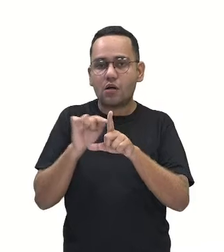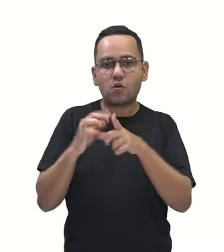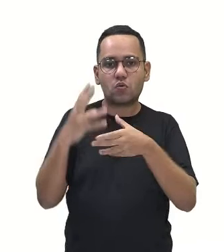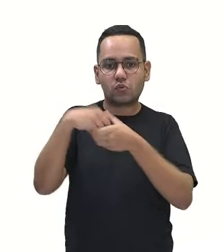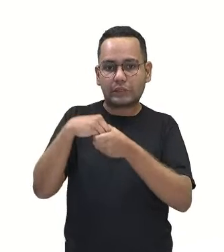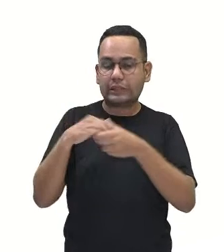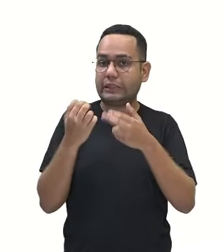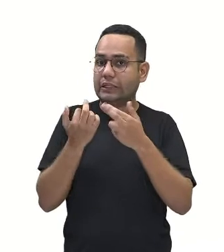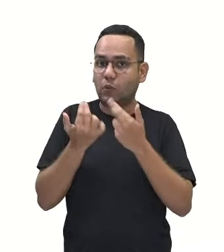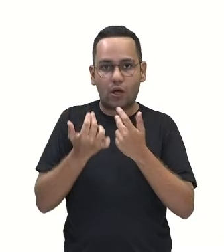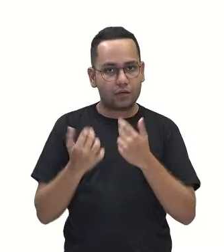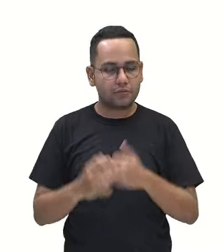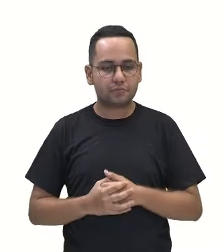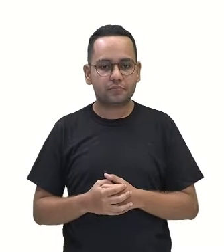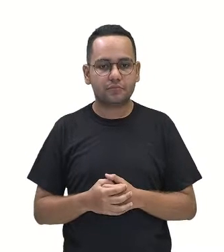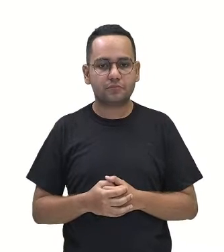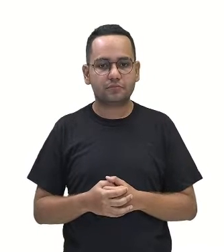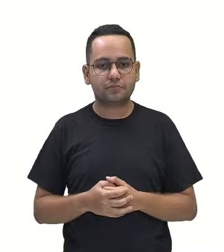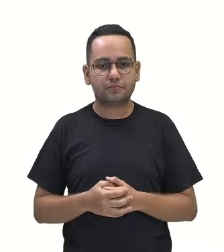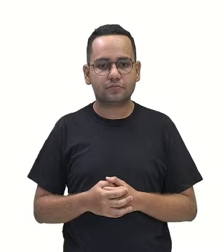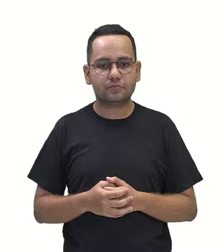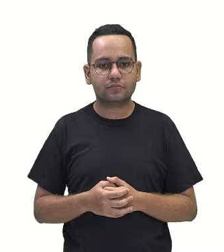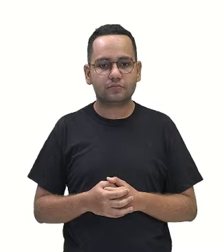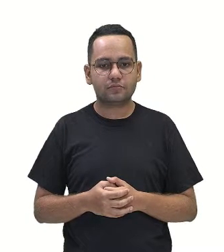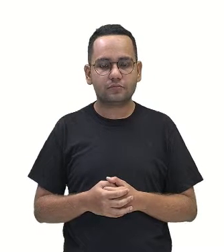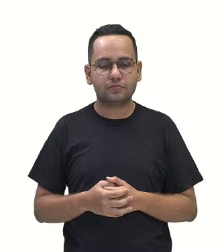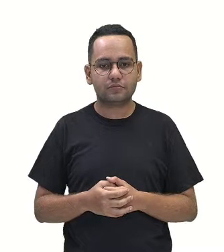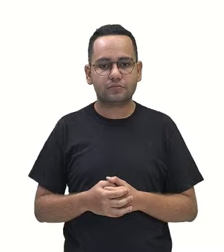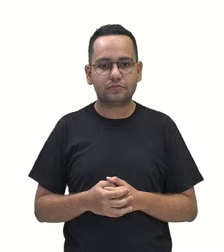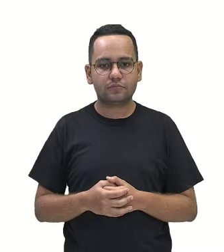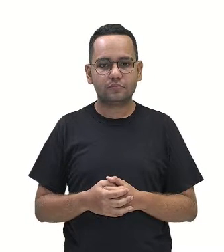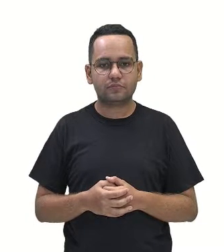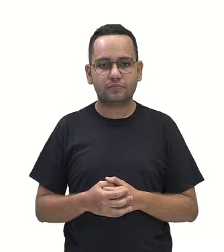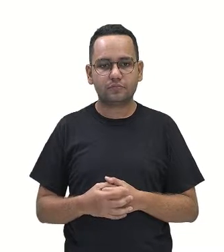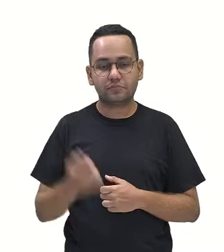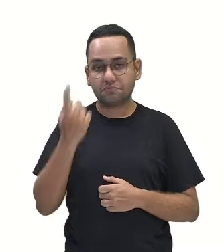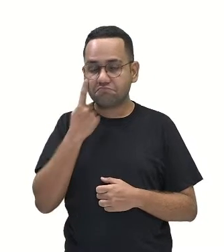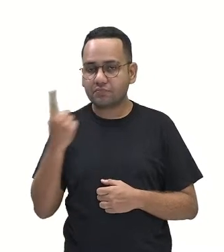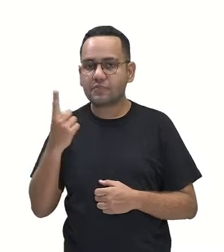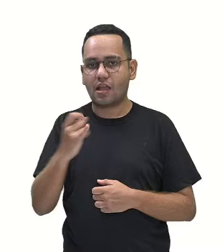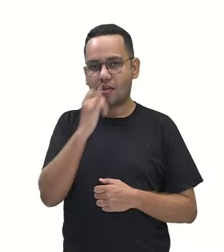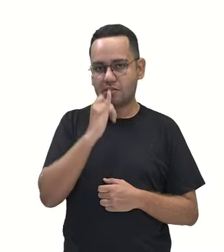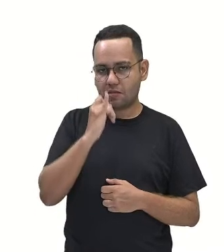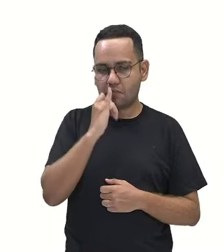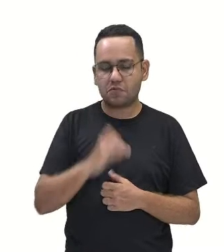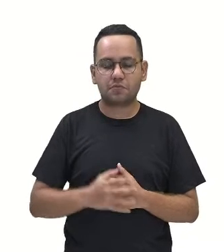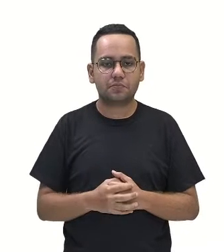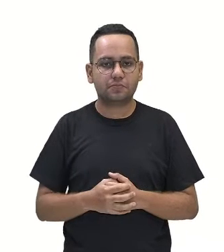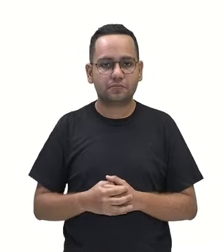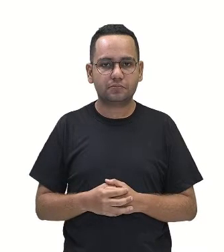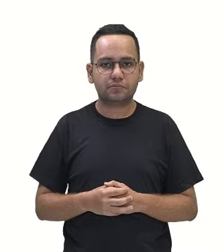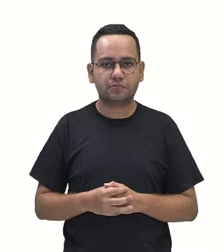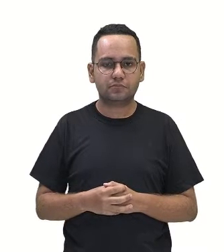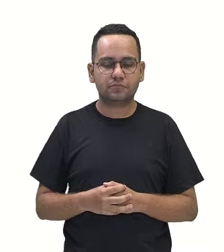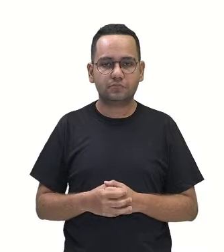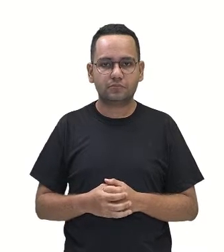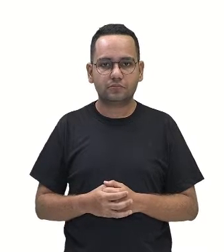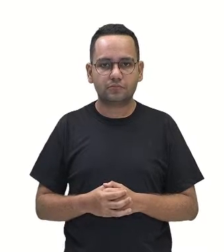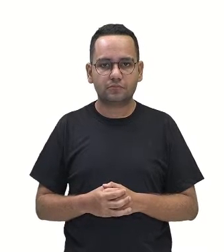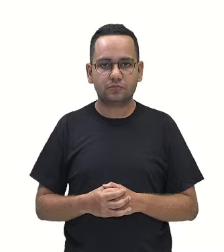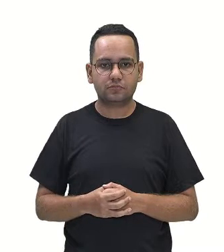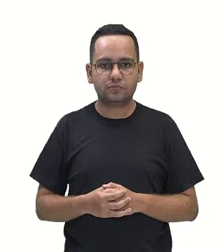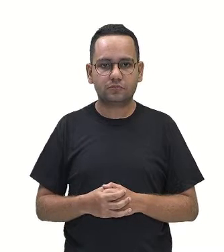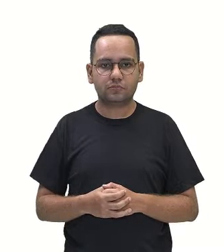para vocês. Observem, esses polígonos aqui, eles são exemplos de polígonos regulares. Por quê? Porque os